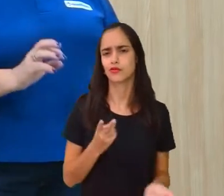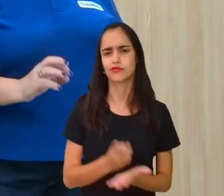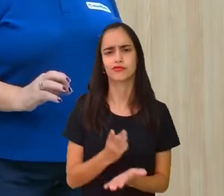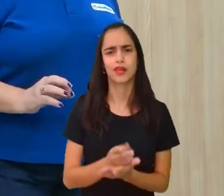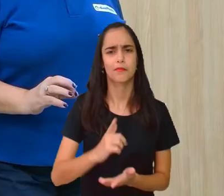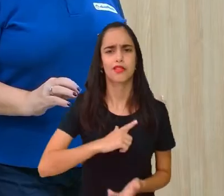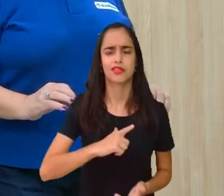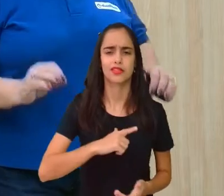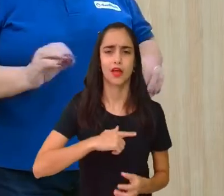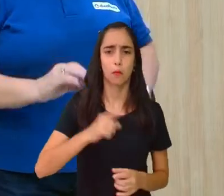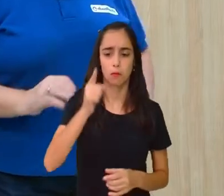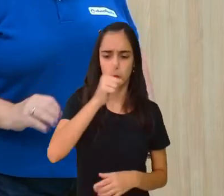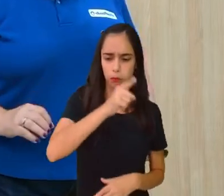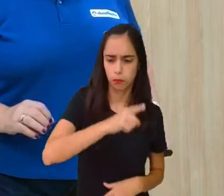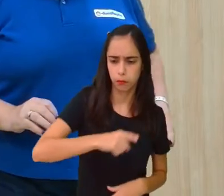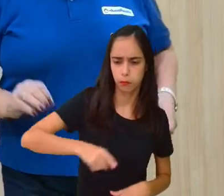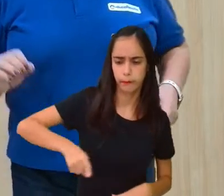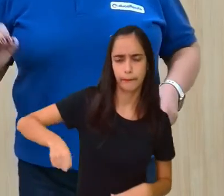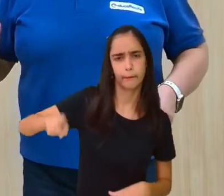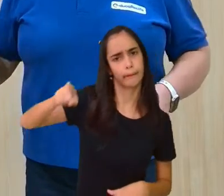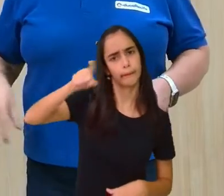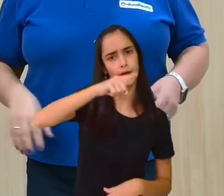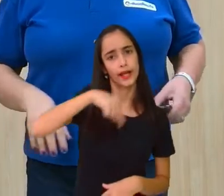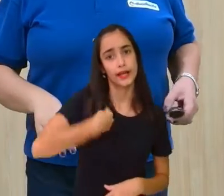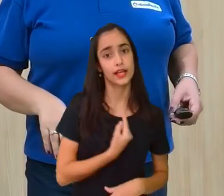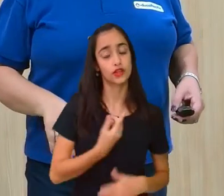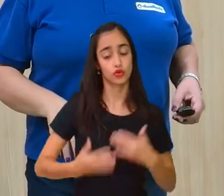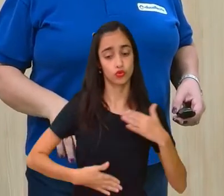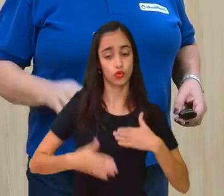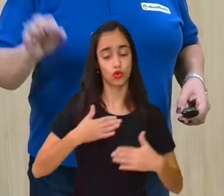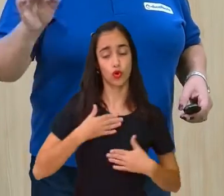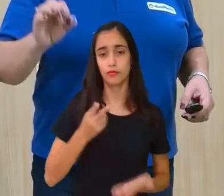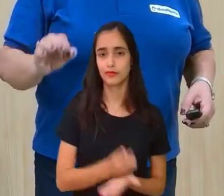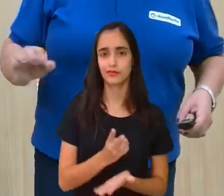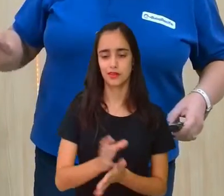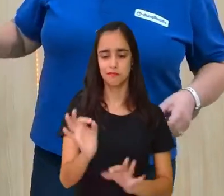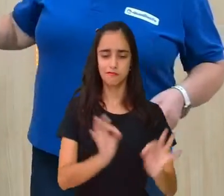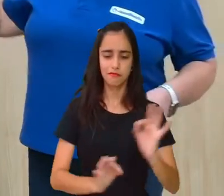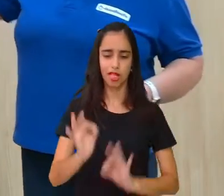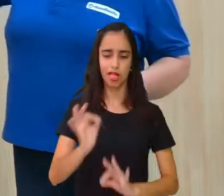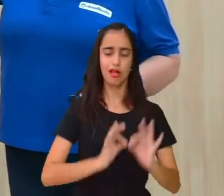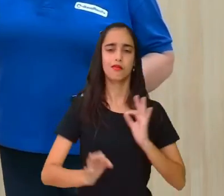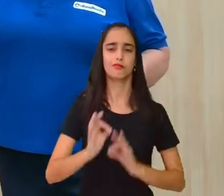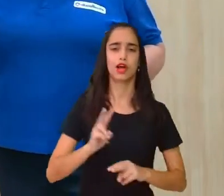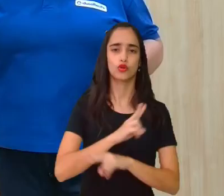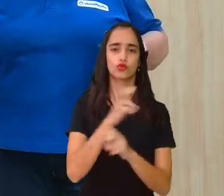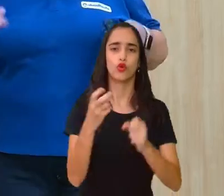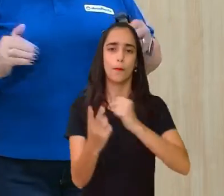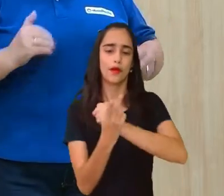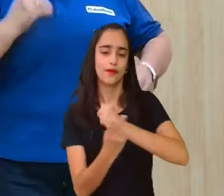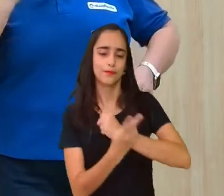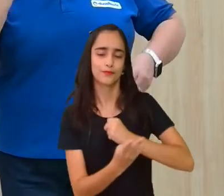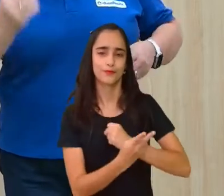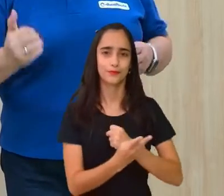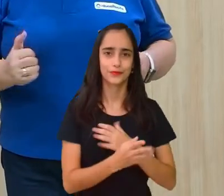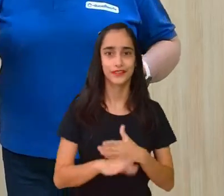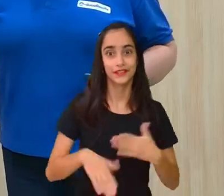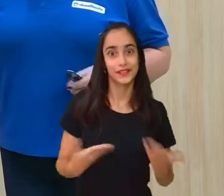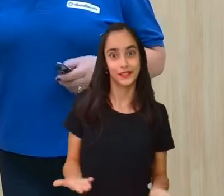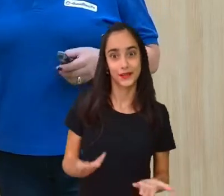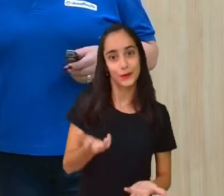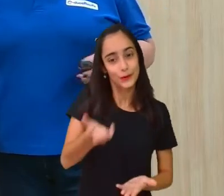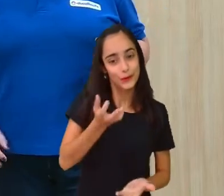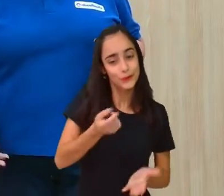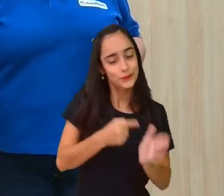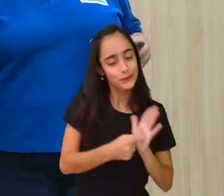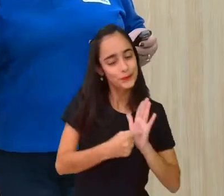nosso corpo se prepara em relação aí à questão da defesa. Trouxe para vocês essa representação para a gente ver realmente